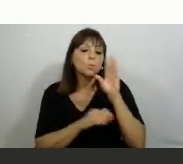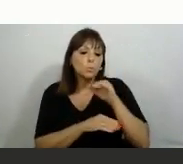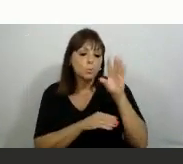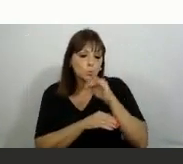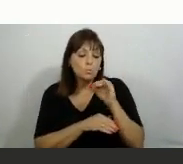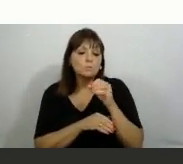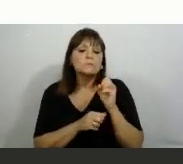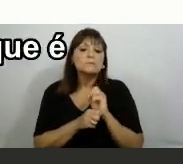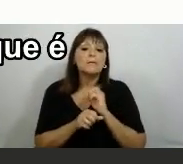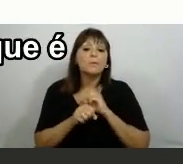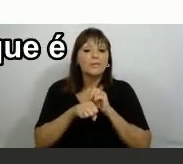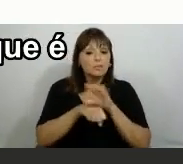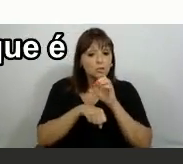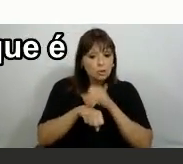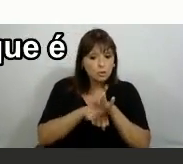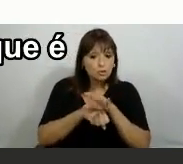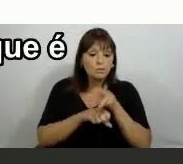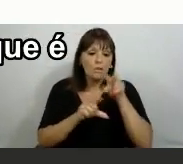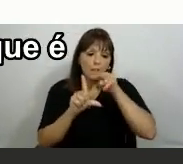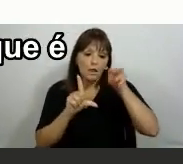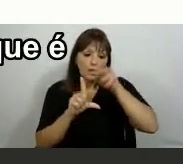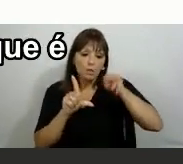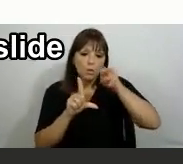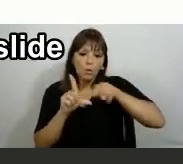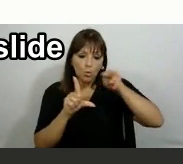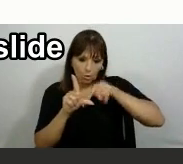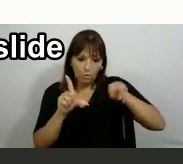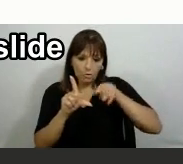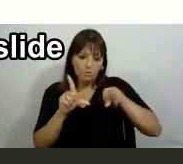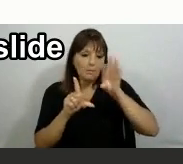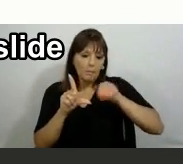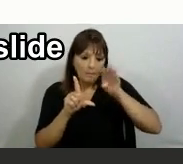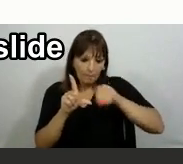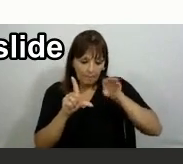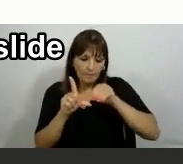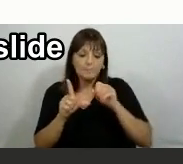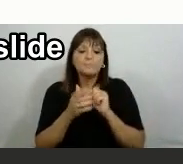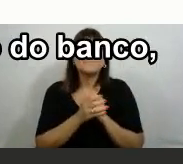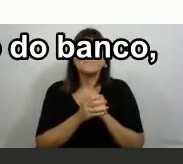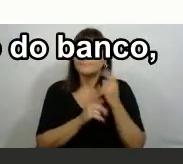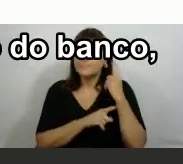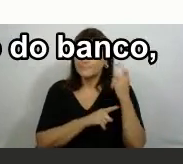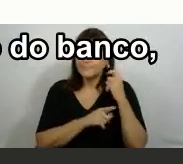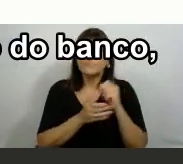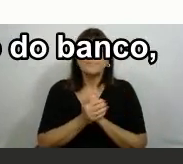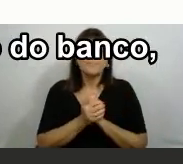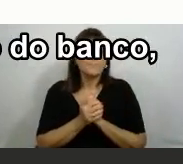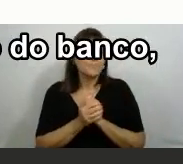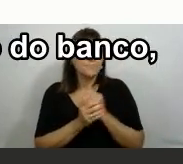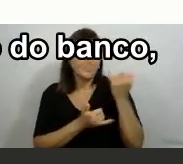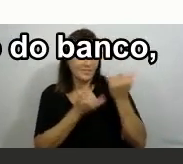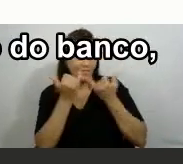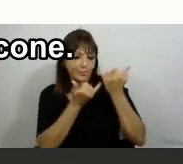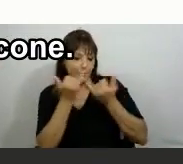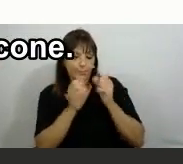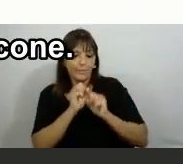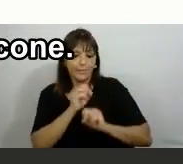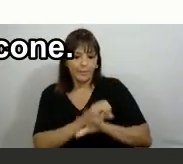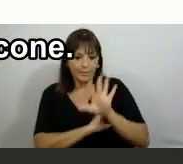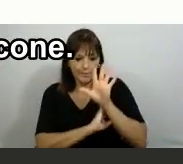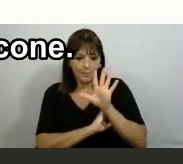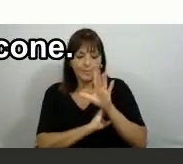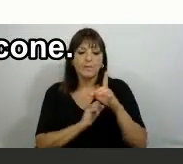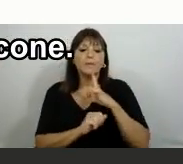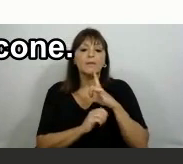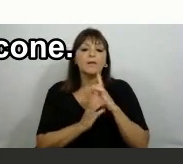verbalizar, enfim. Do lado eu coloquei um slide que é bem lúdico, na verdade, é um slide de uma apresentação, que tem a logo do banco, um